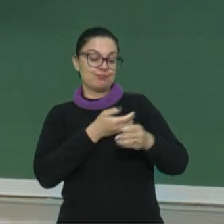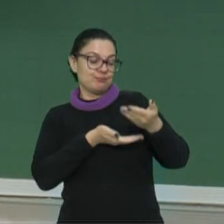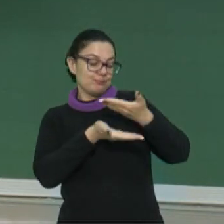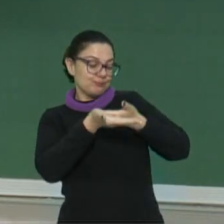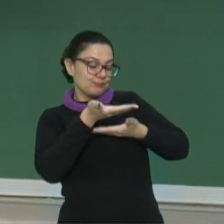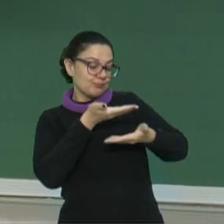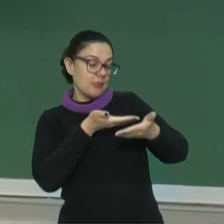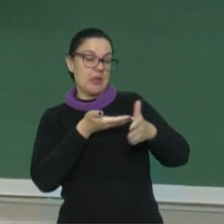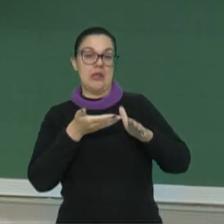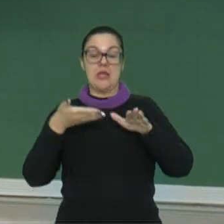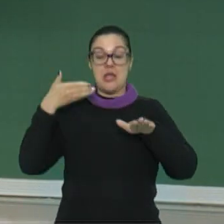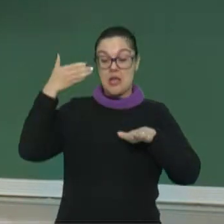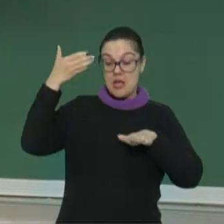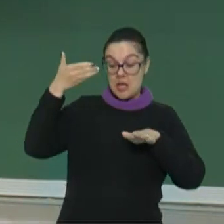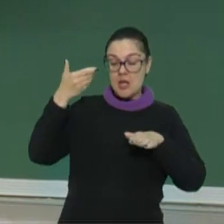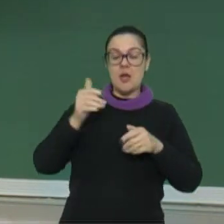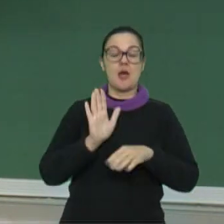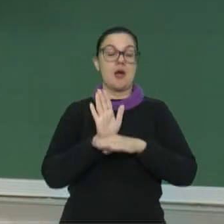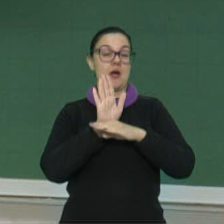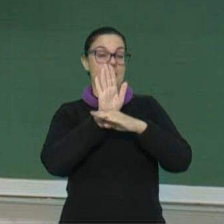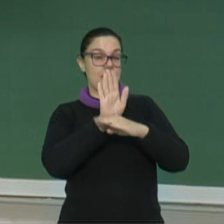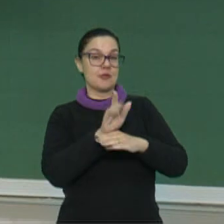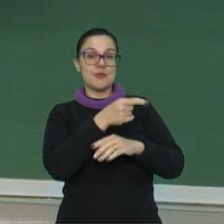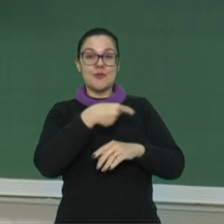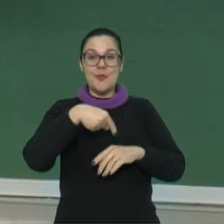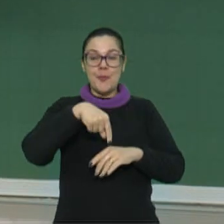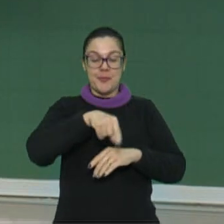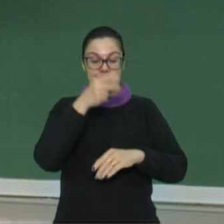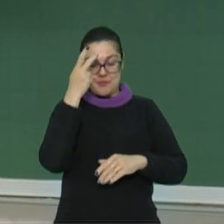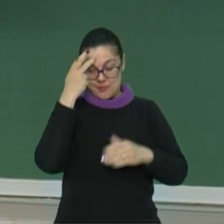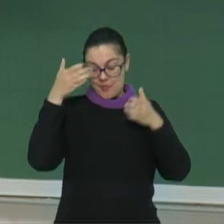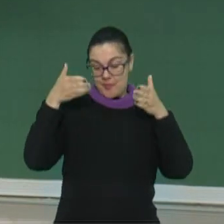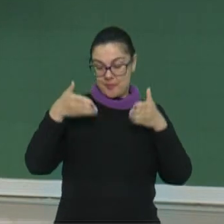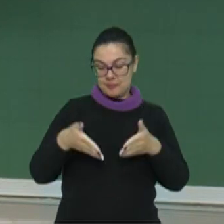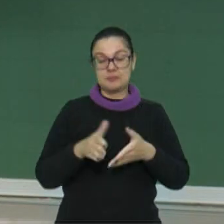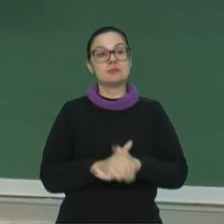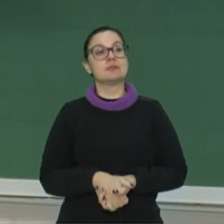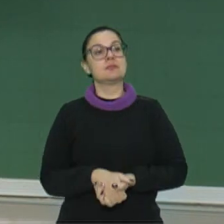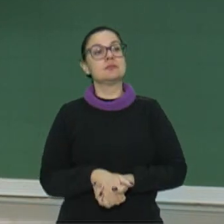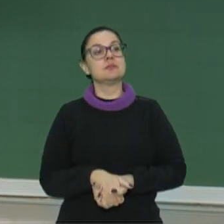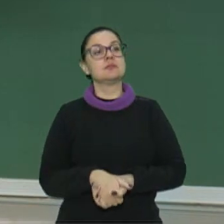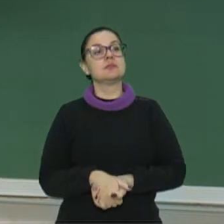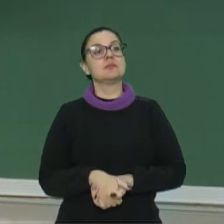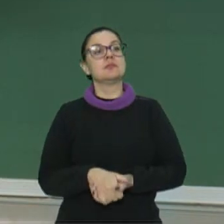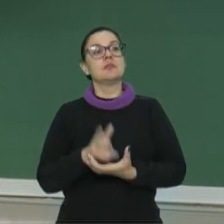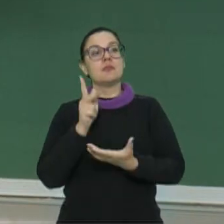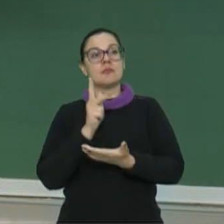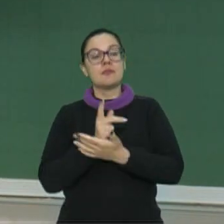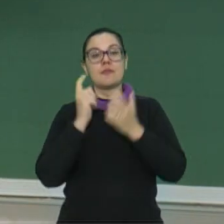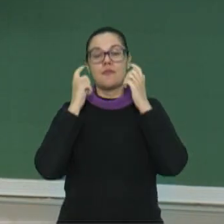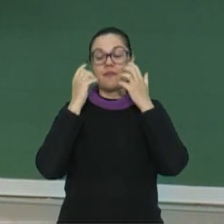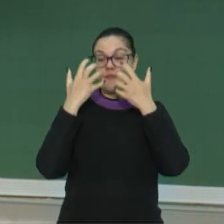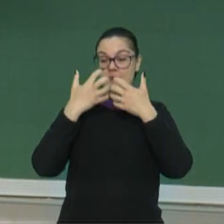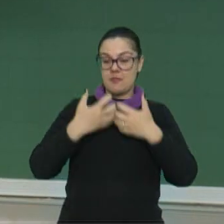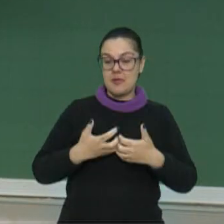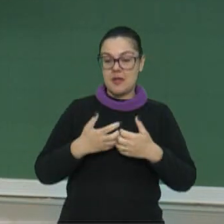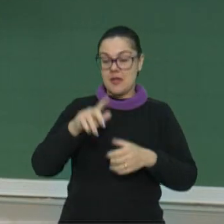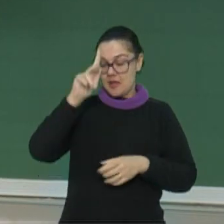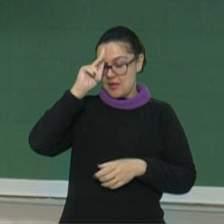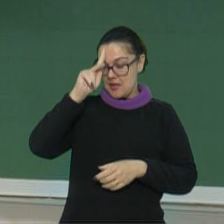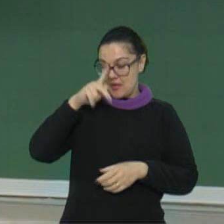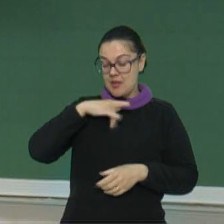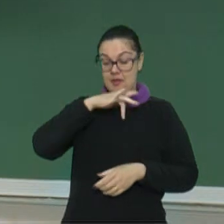partilha, que auxiliam, né, aí os seus participantes, né? Então, a gente sempre, vamos pensar que um